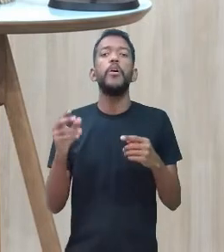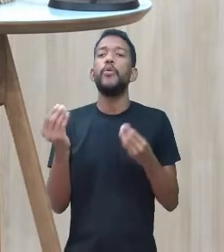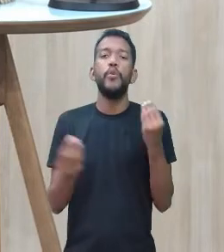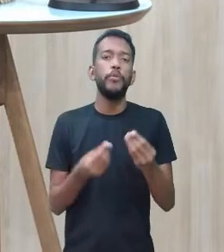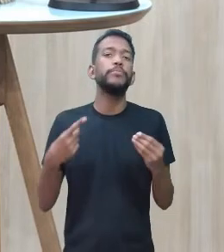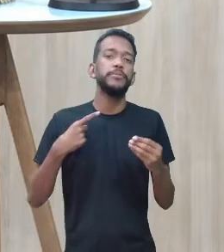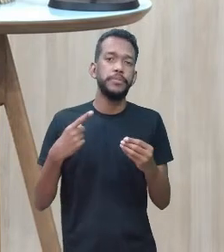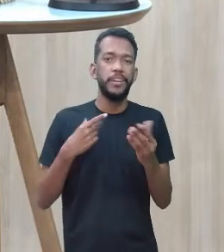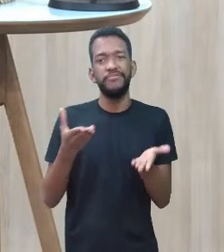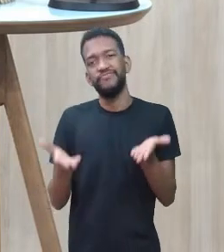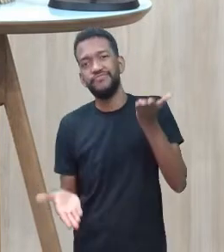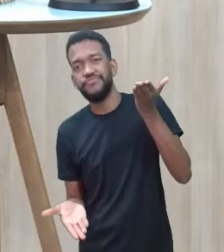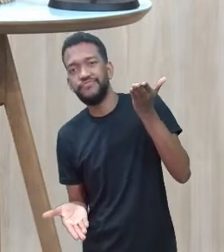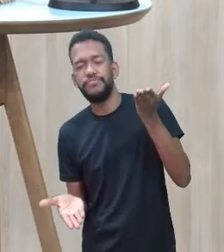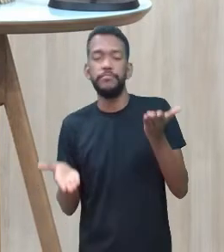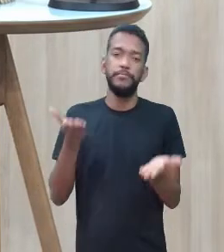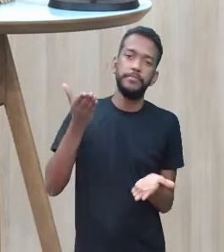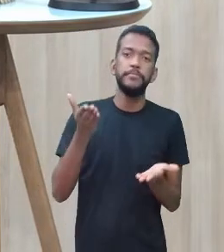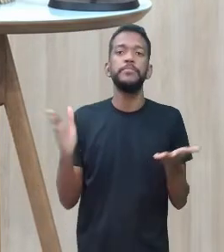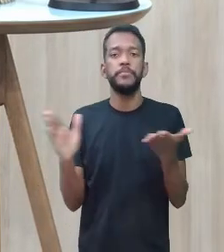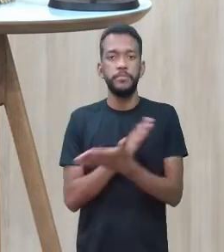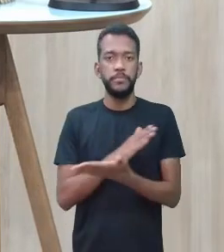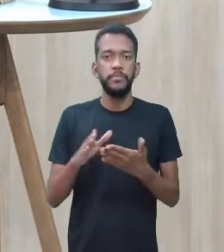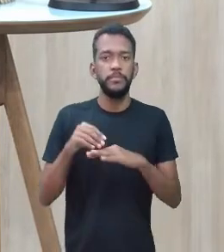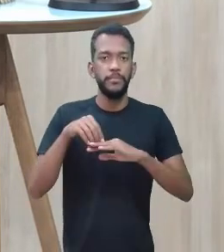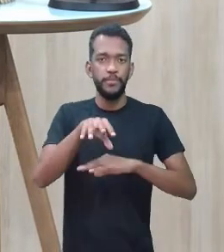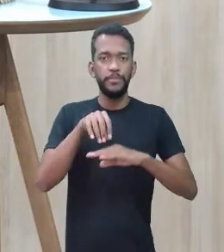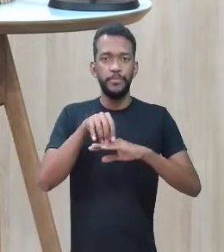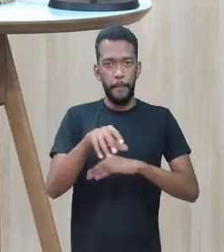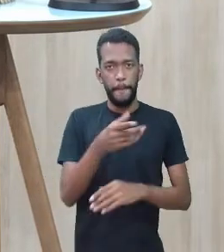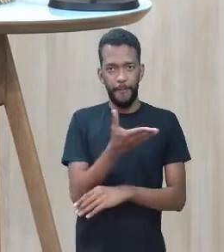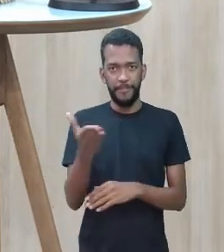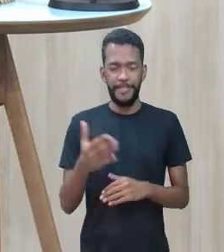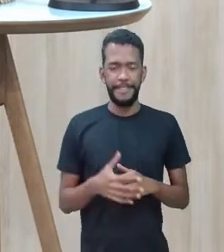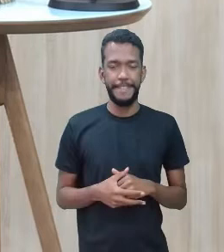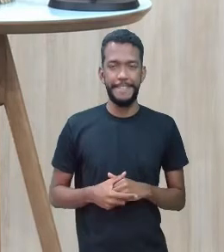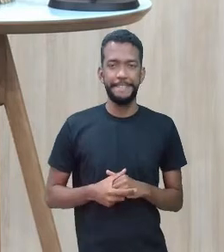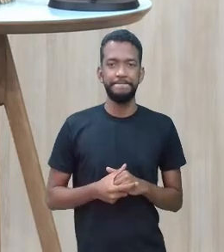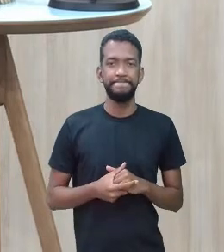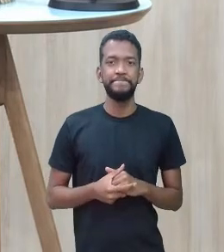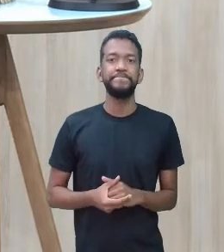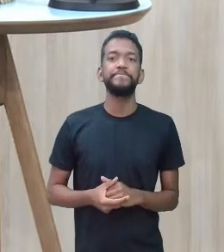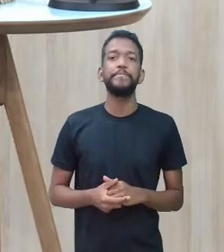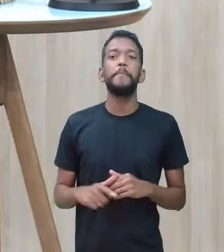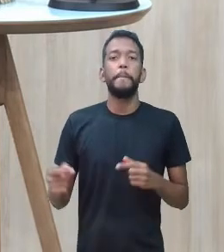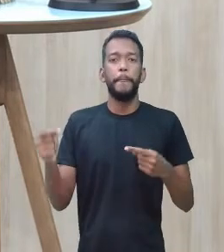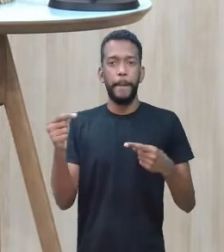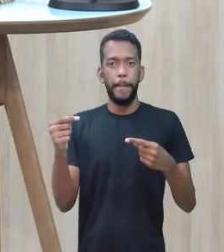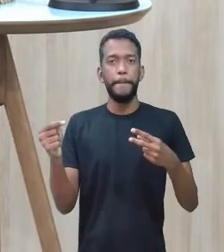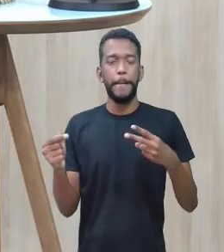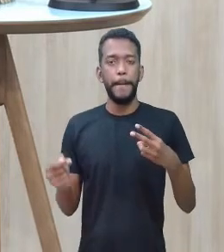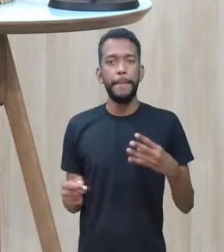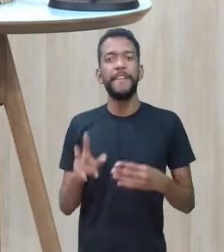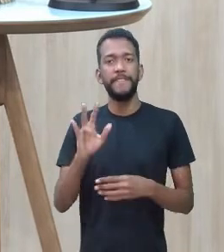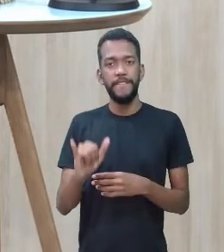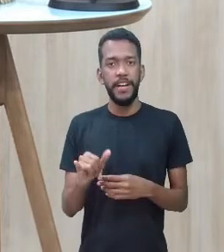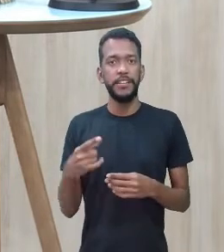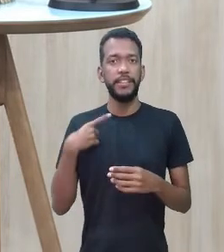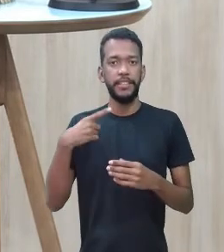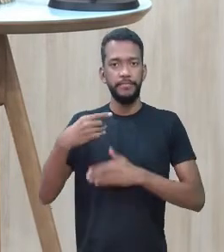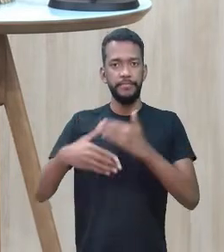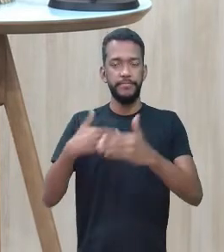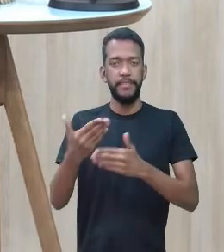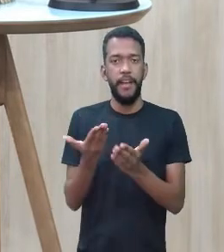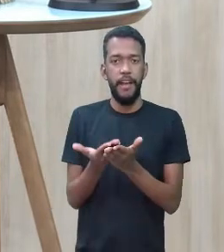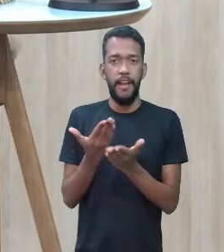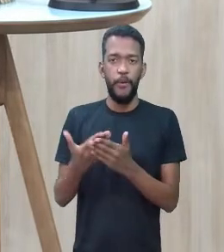verdadeiro desequilíbrio. Já estou dando algumas dicas, né, pessoal? Então, vamos lá. Essas questões, elas vão voltar no decorrer da